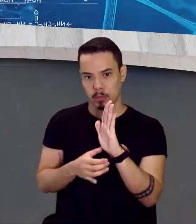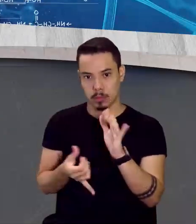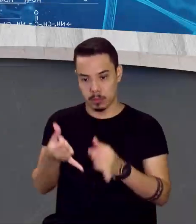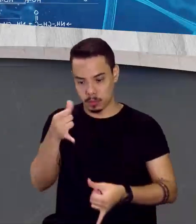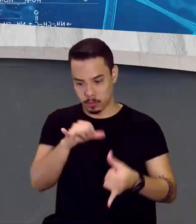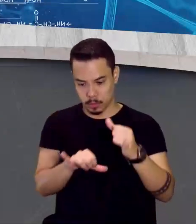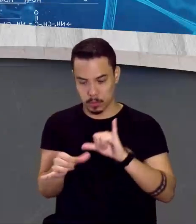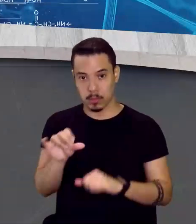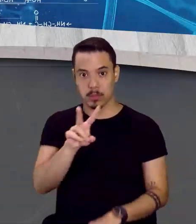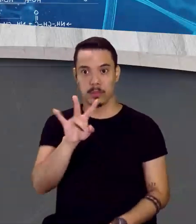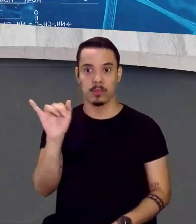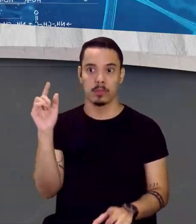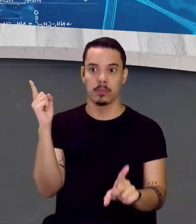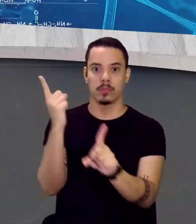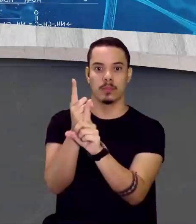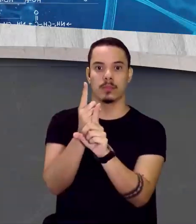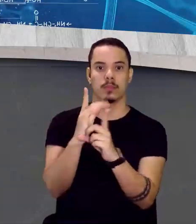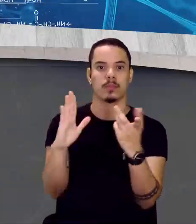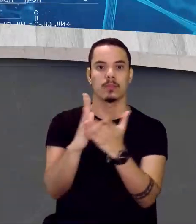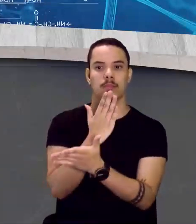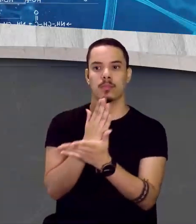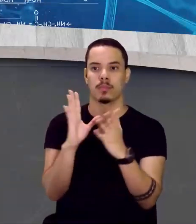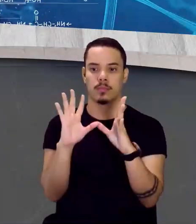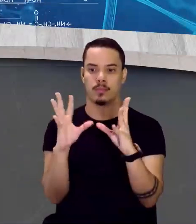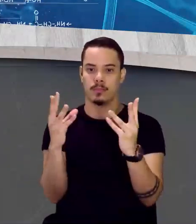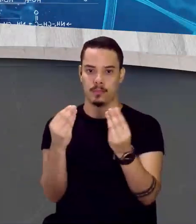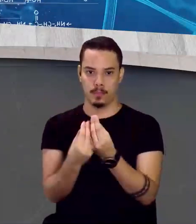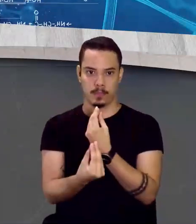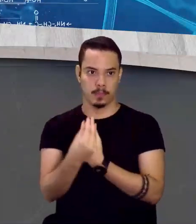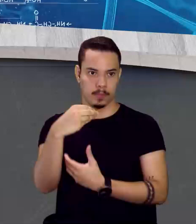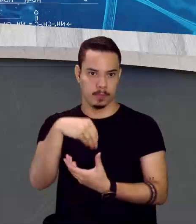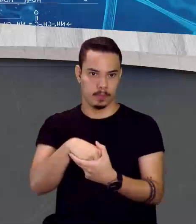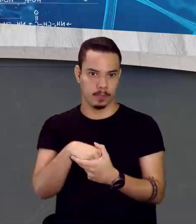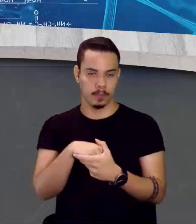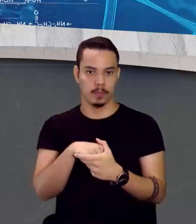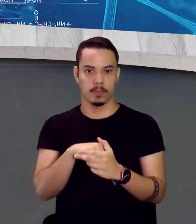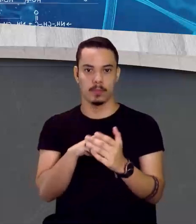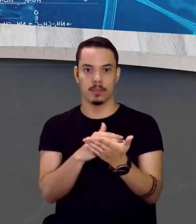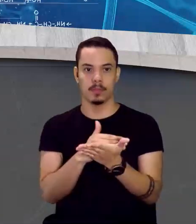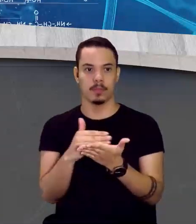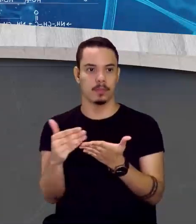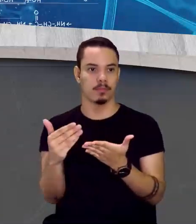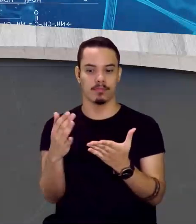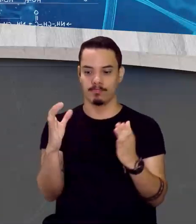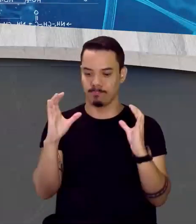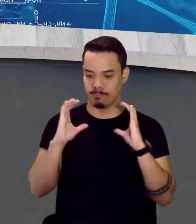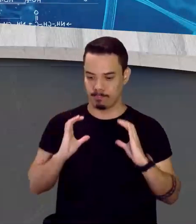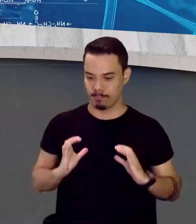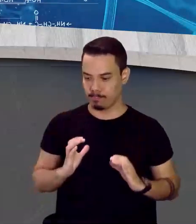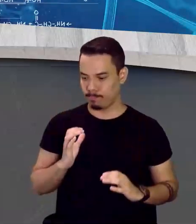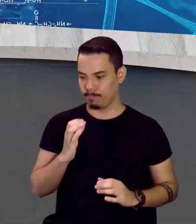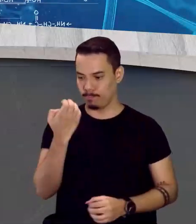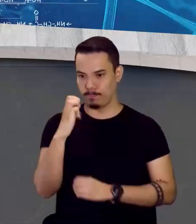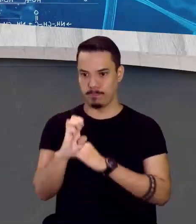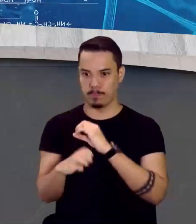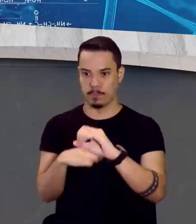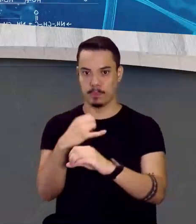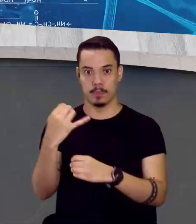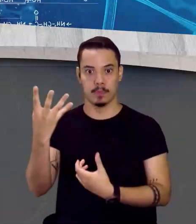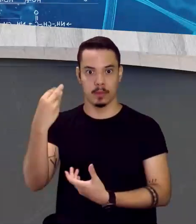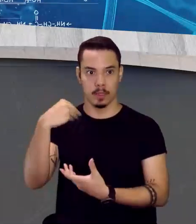aí você vai ver que as moléculas em si, como é que se comportam os elétrons